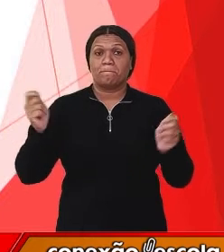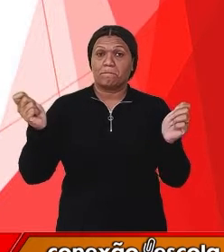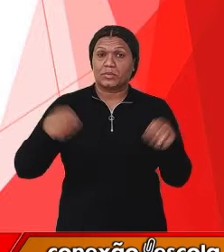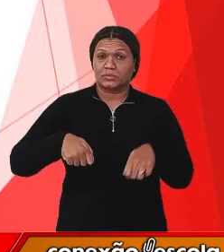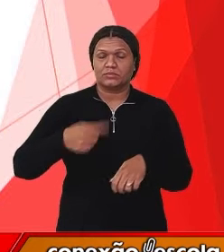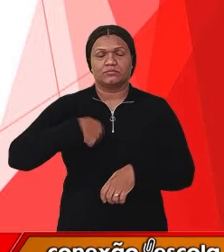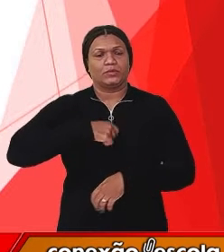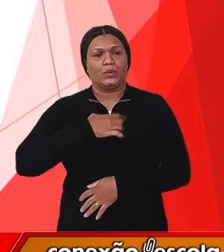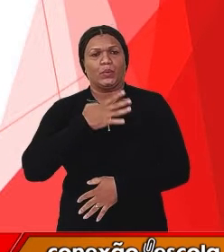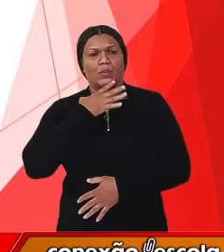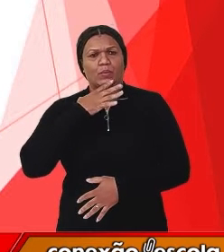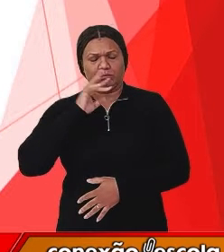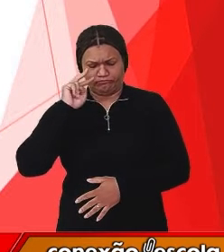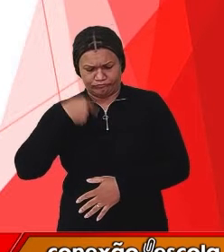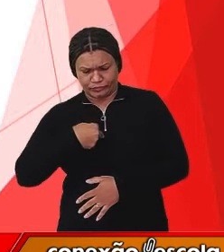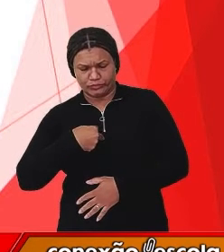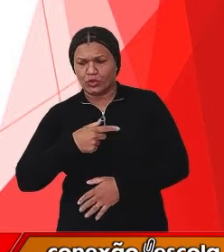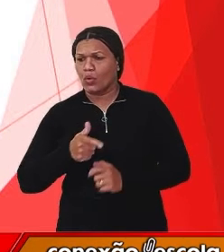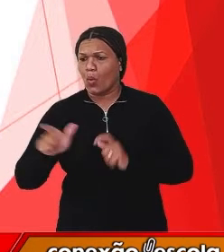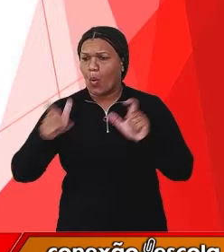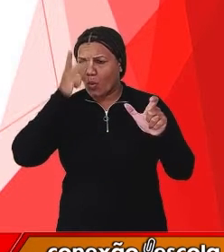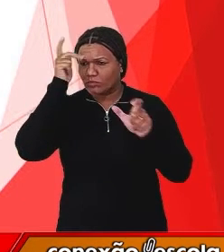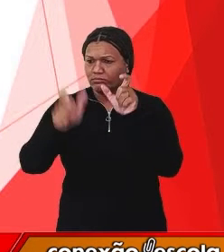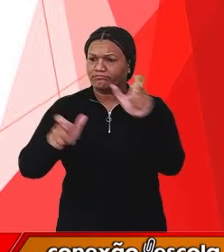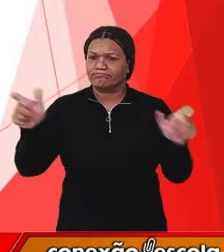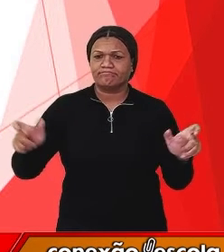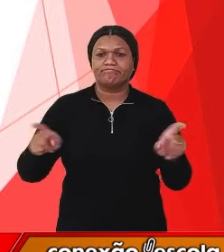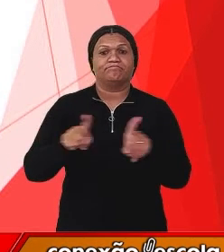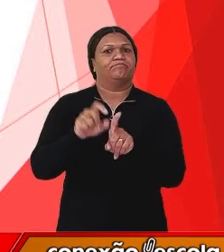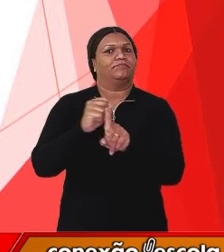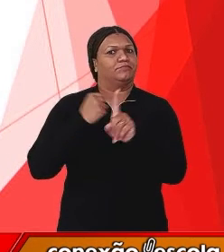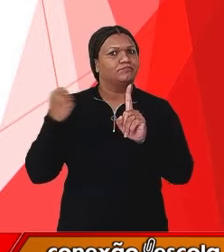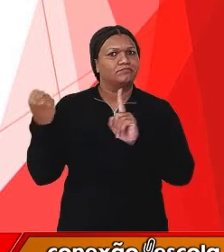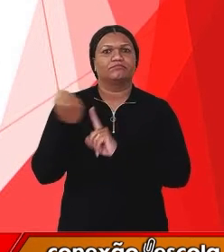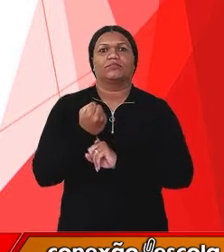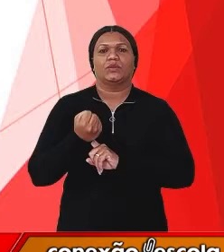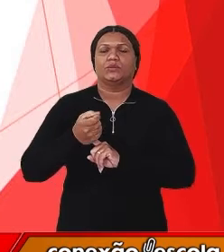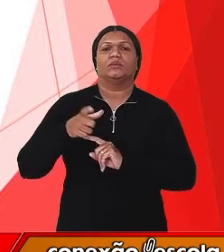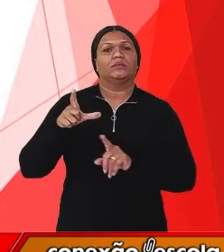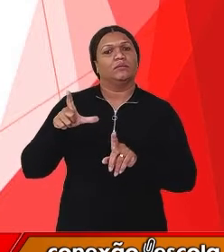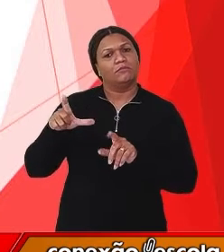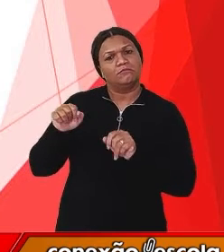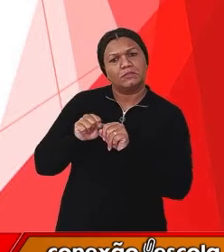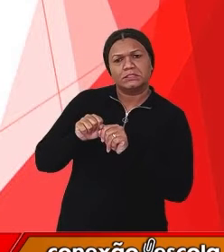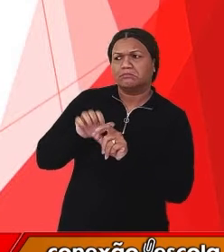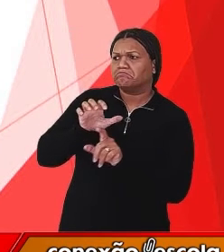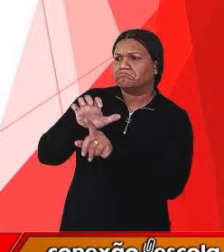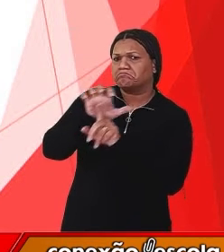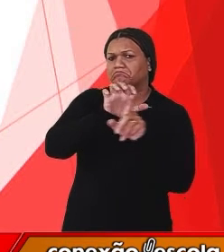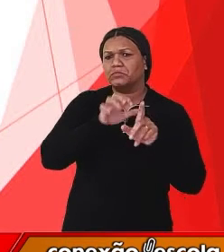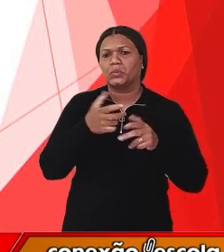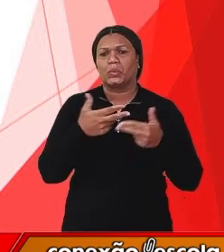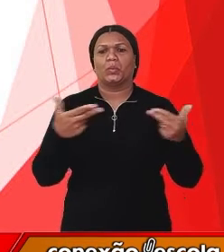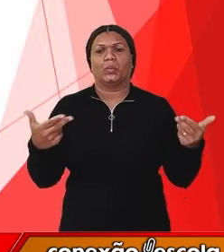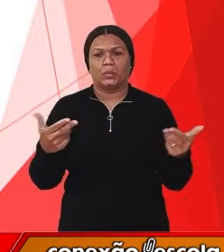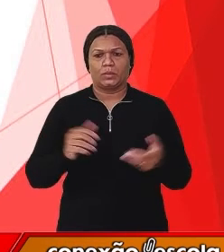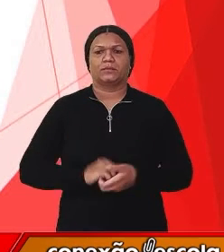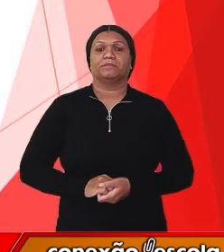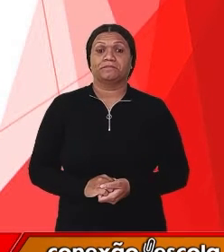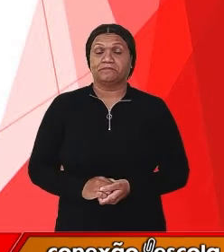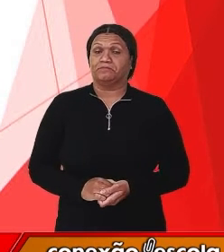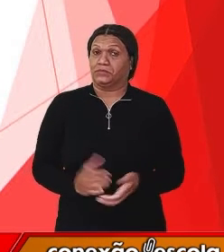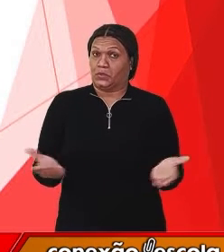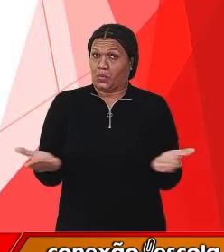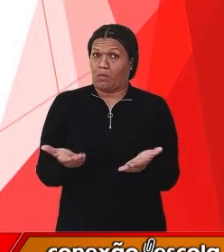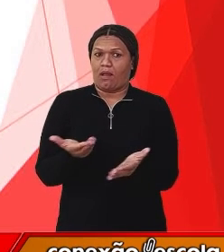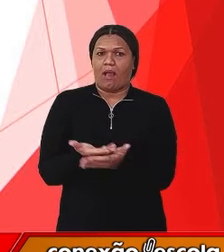a si, o outro, a sociedade e assim intervir. Nesta aula,